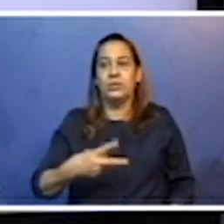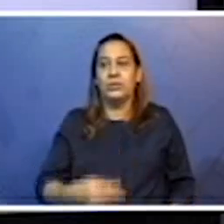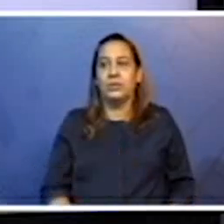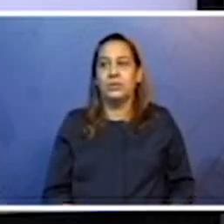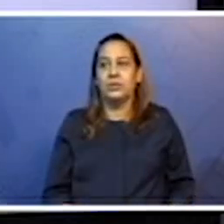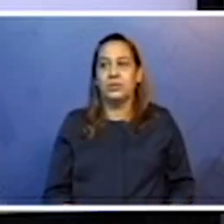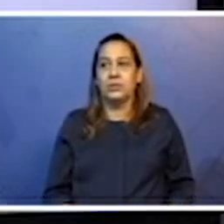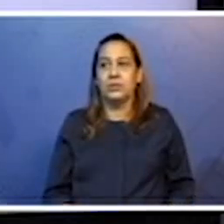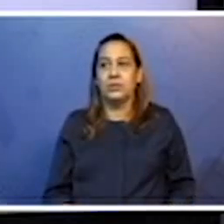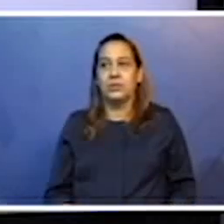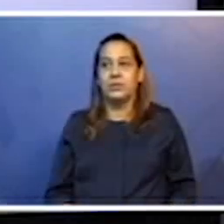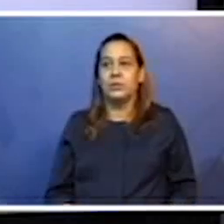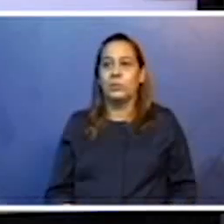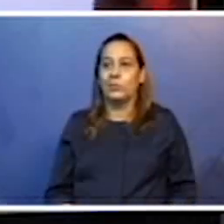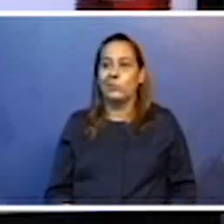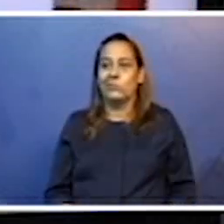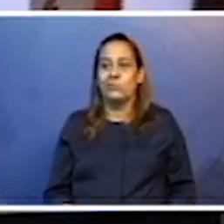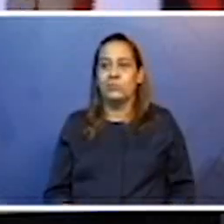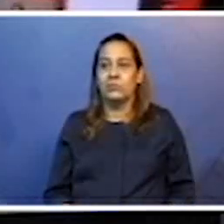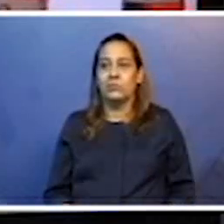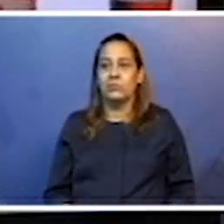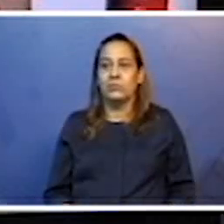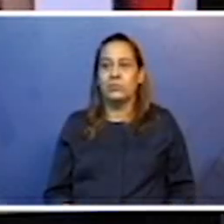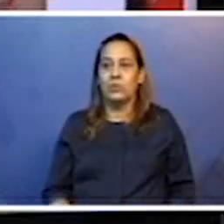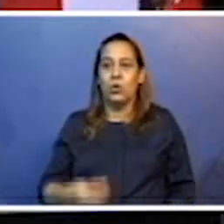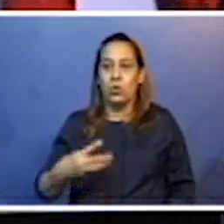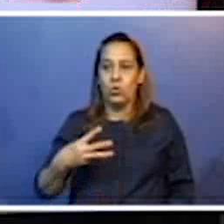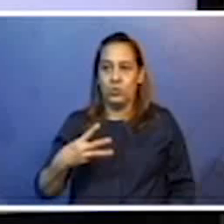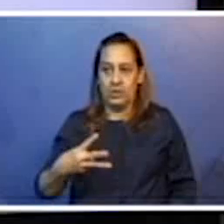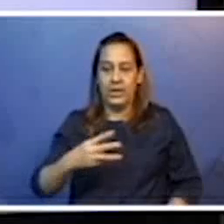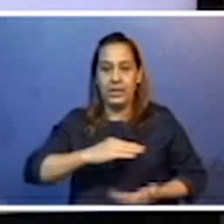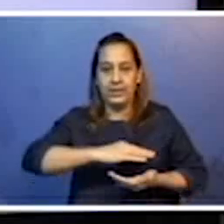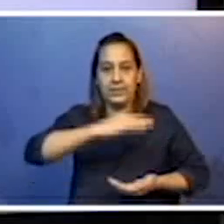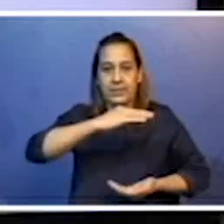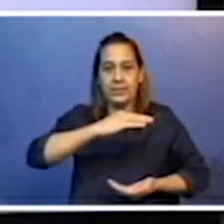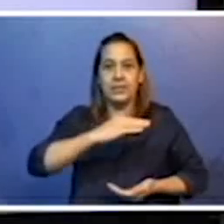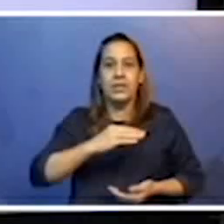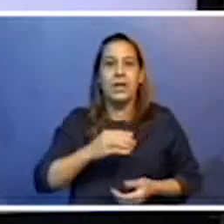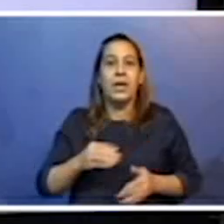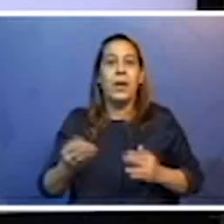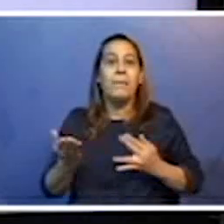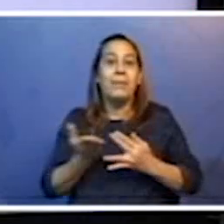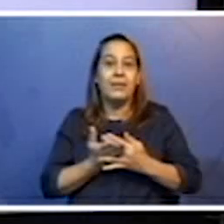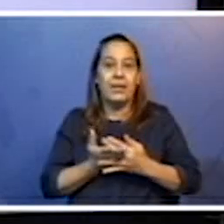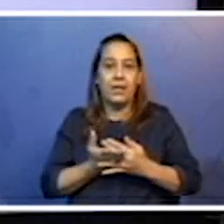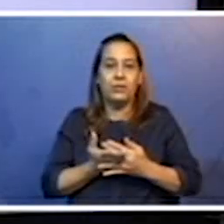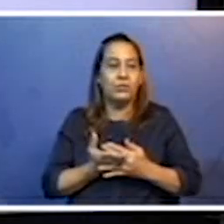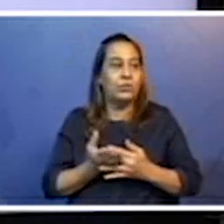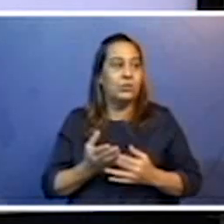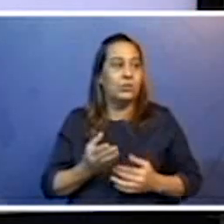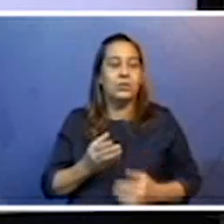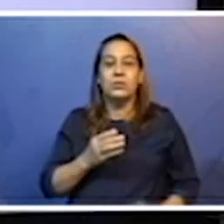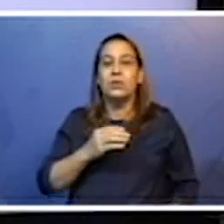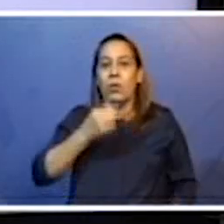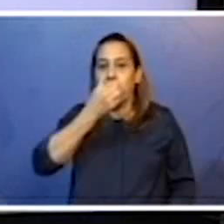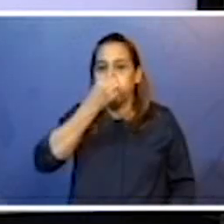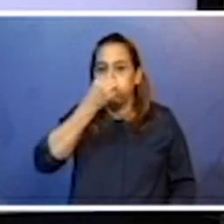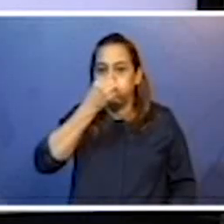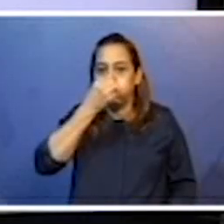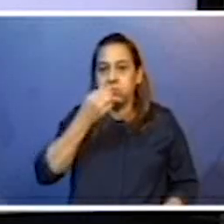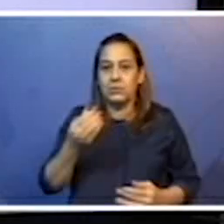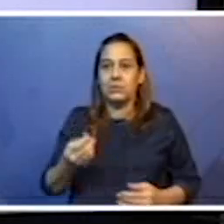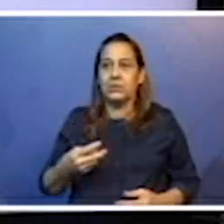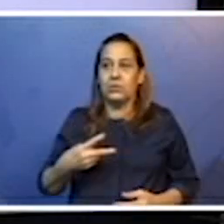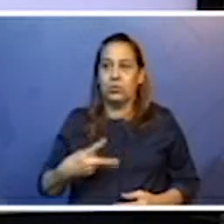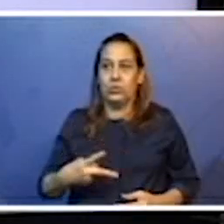o que eu falei, o 3, ele tem a metade da